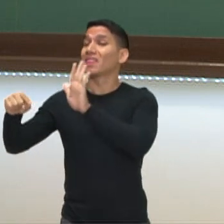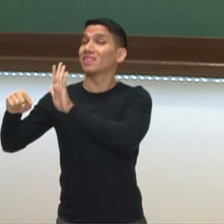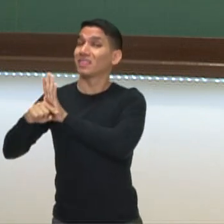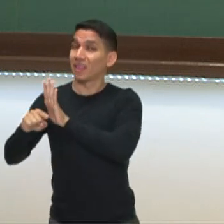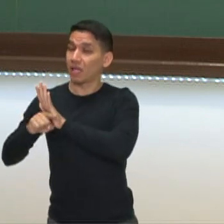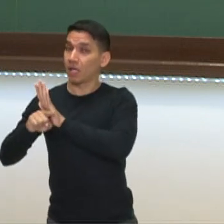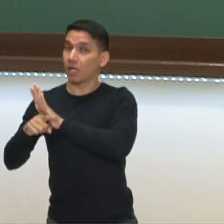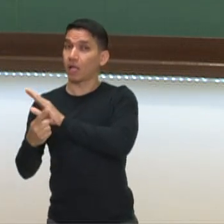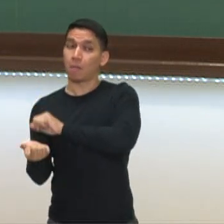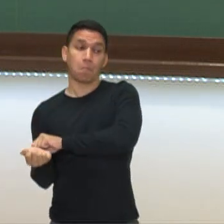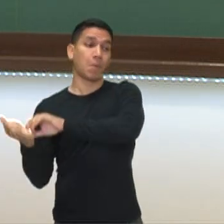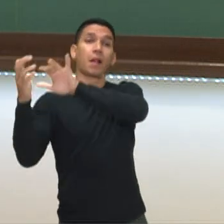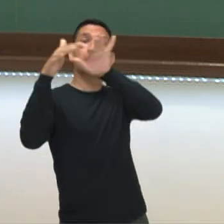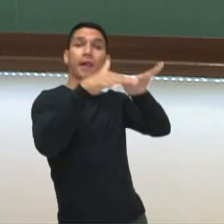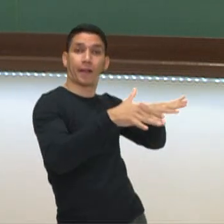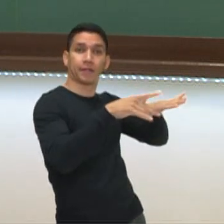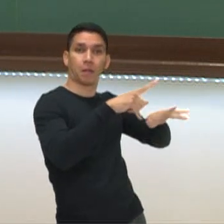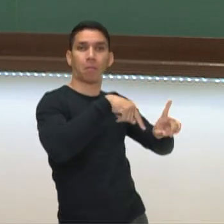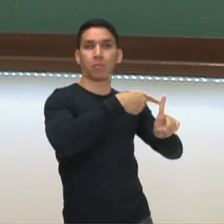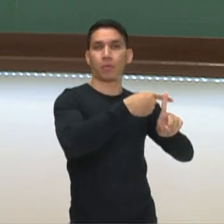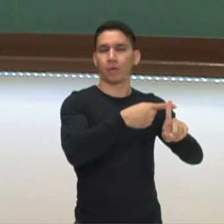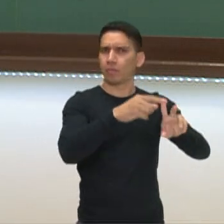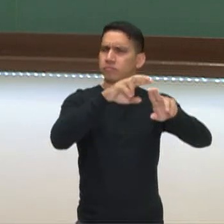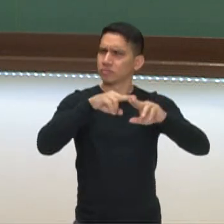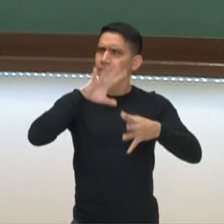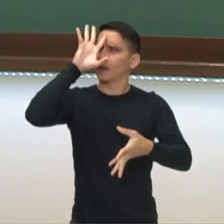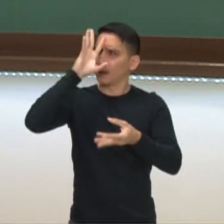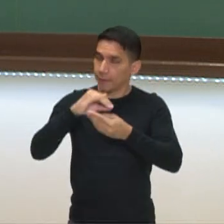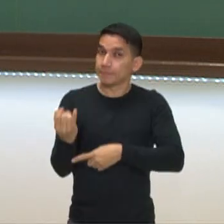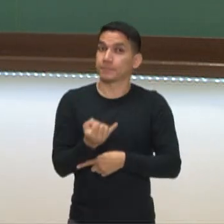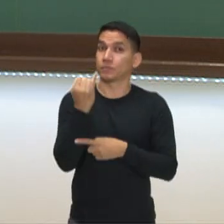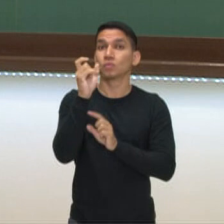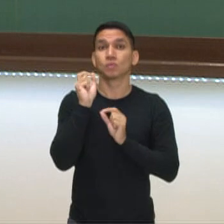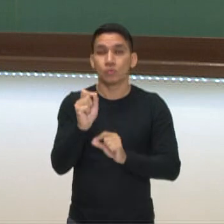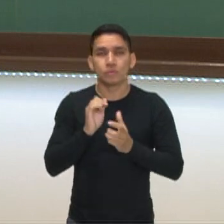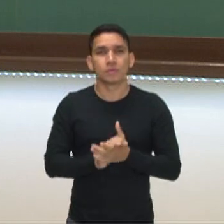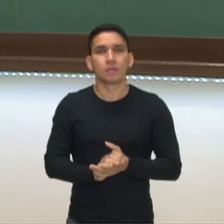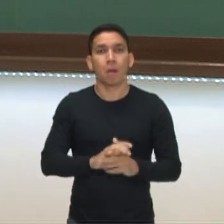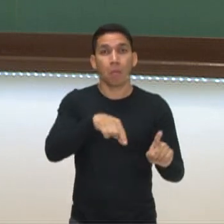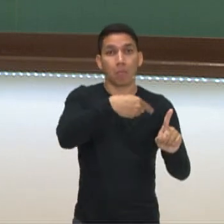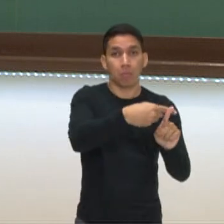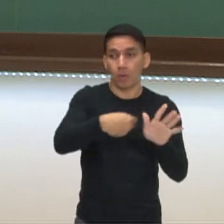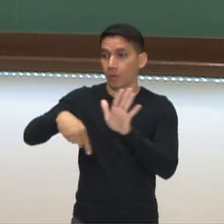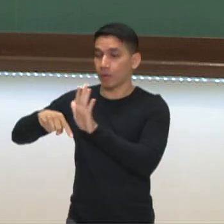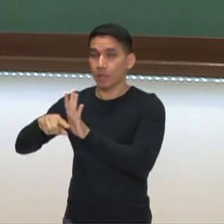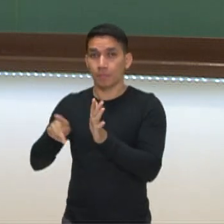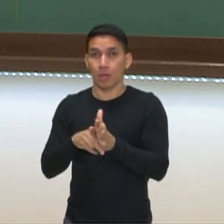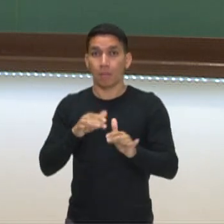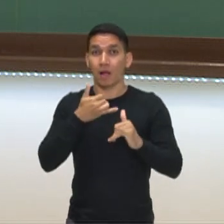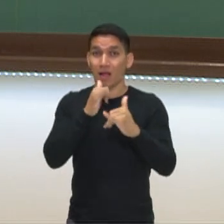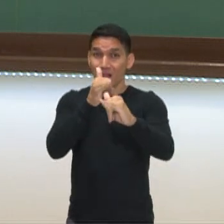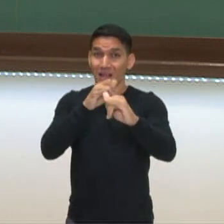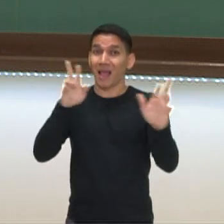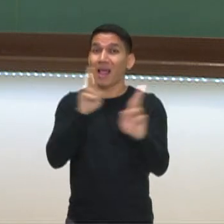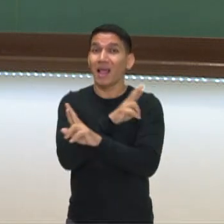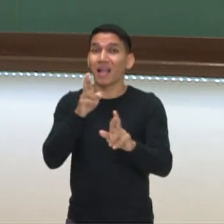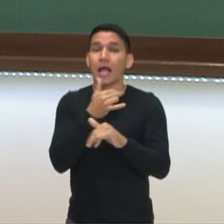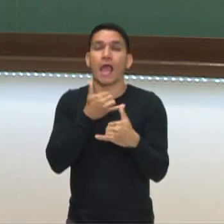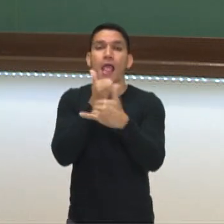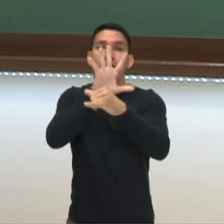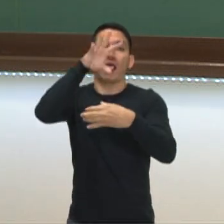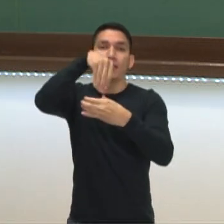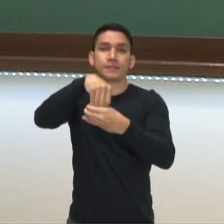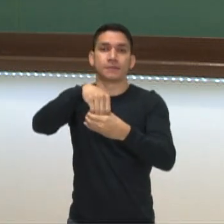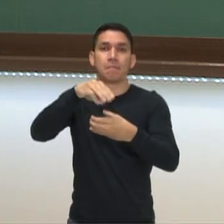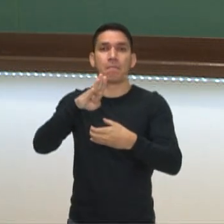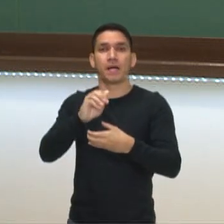polo positivo, tá? Então é importante você entender aqui que polo positivo e polo negativo da bateria se refere à energia da bateria. Então